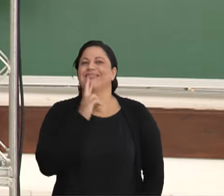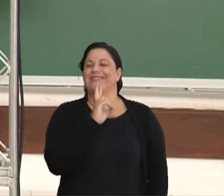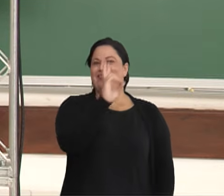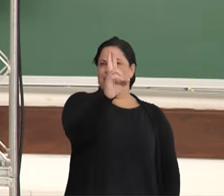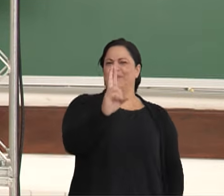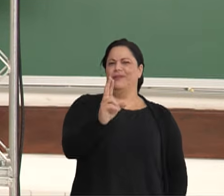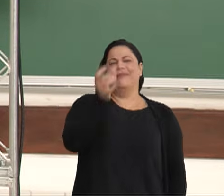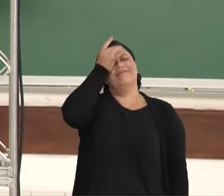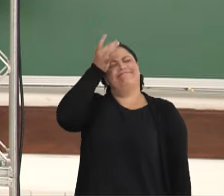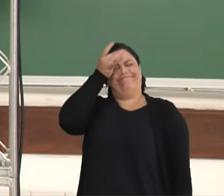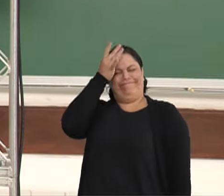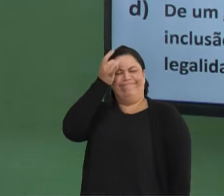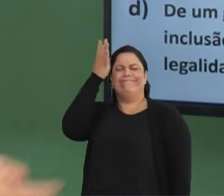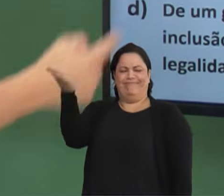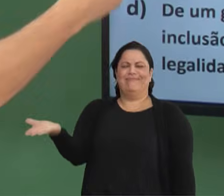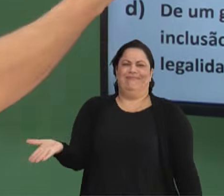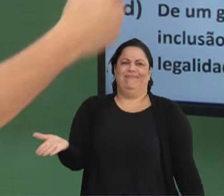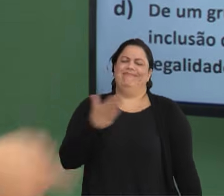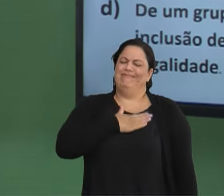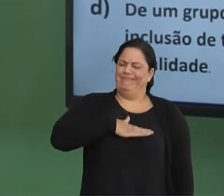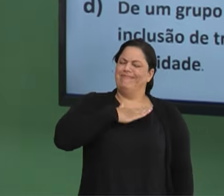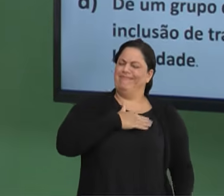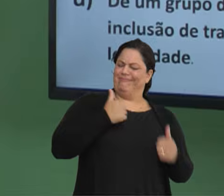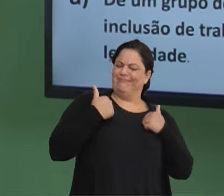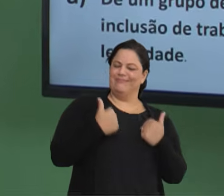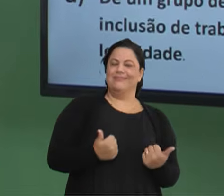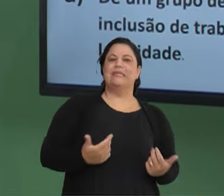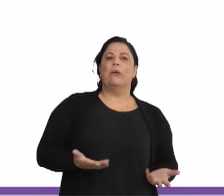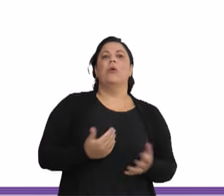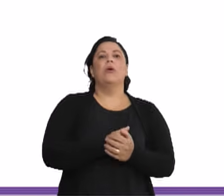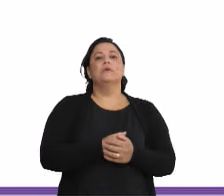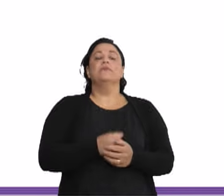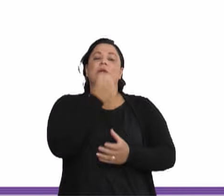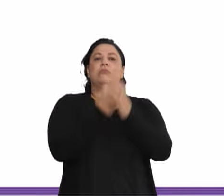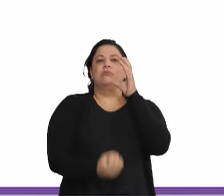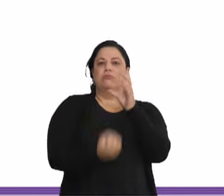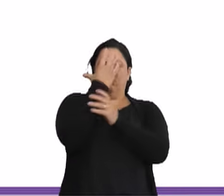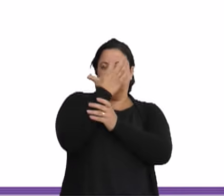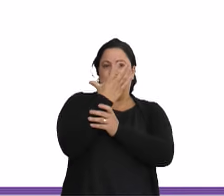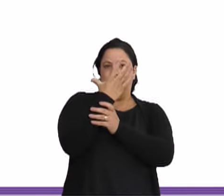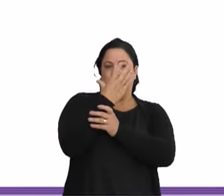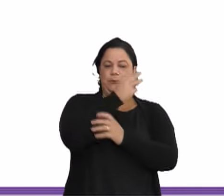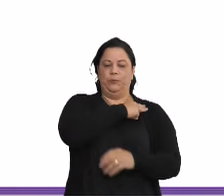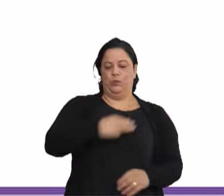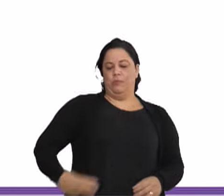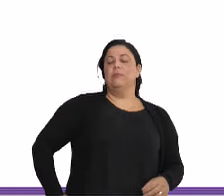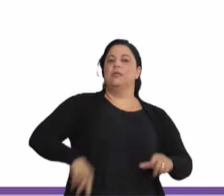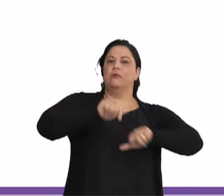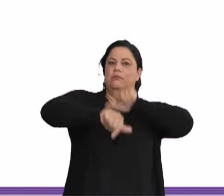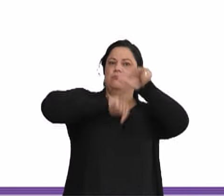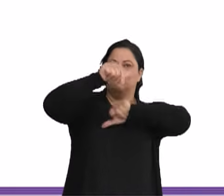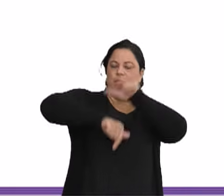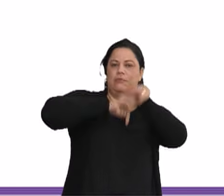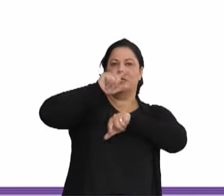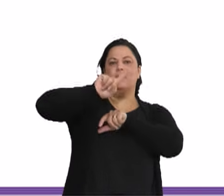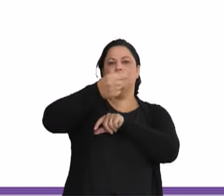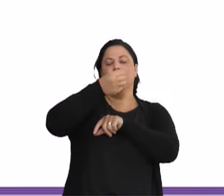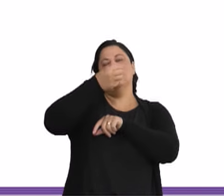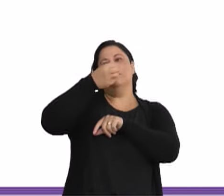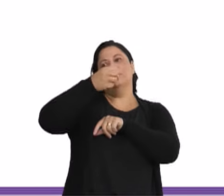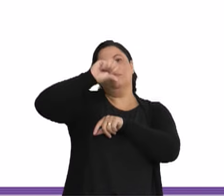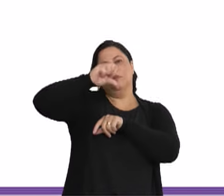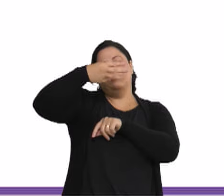Responder? Foi bem facinho esse, bem tranquilo. Com a criação do Ministério do Trabalho em 1930, ano que Getúlio assumiu o